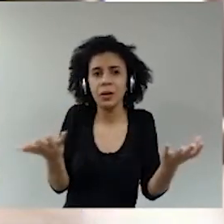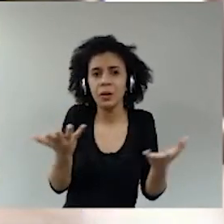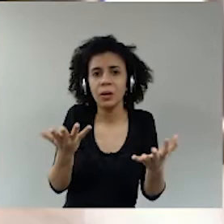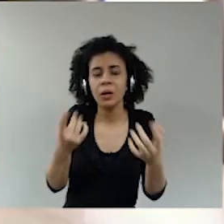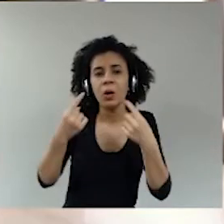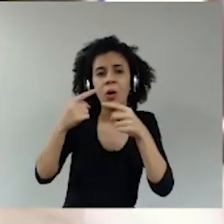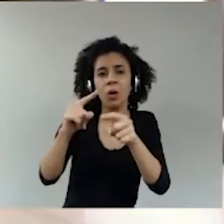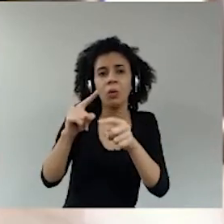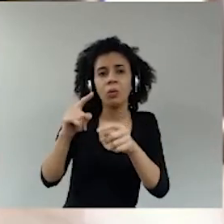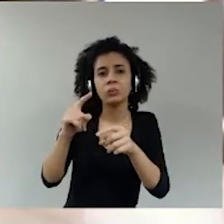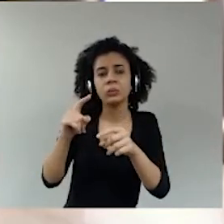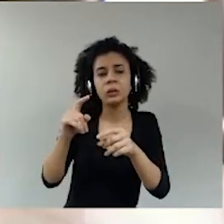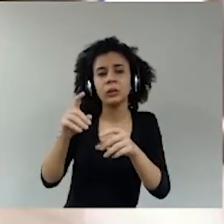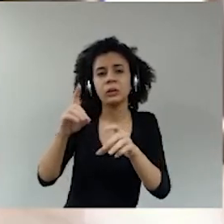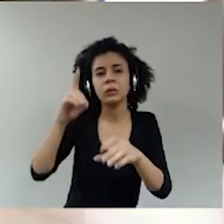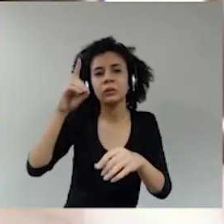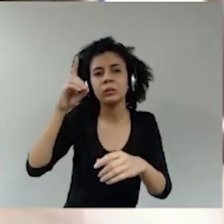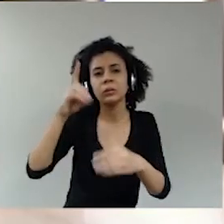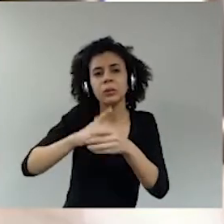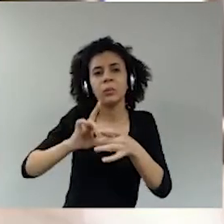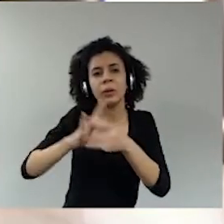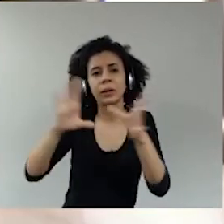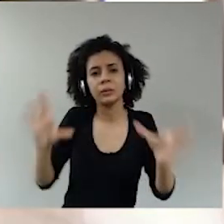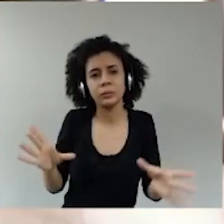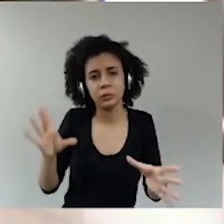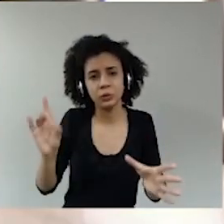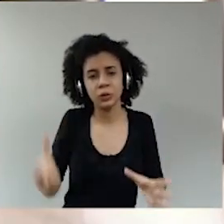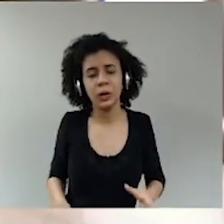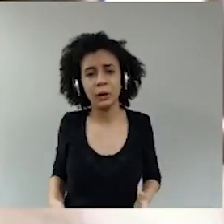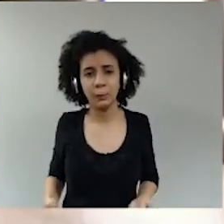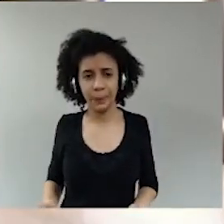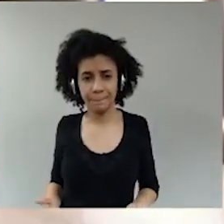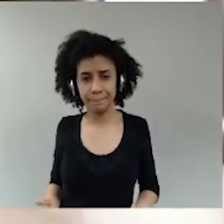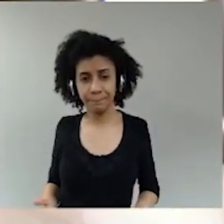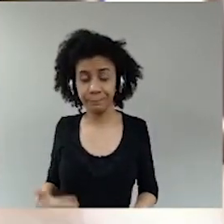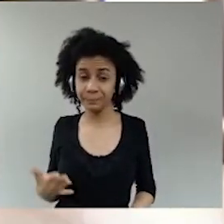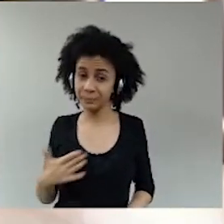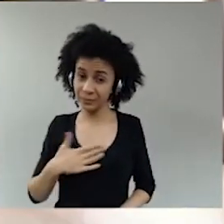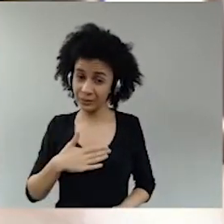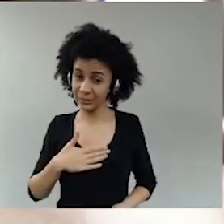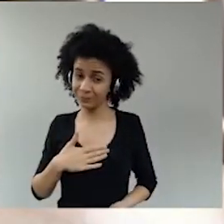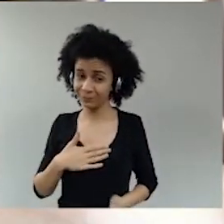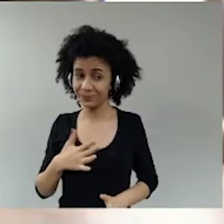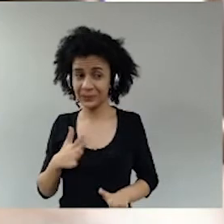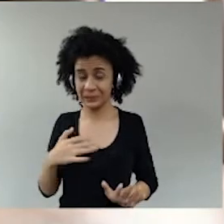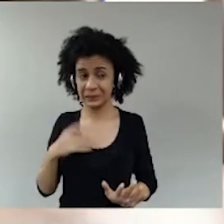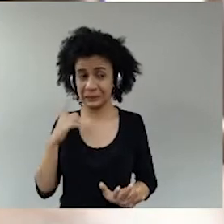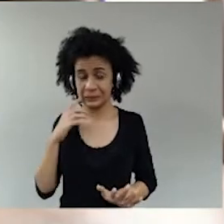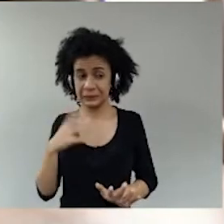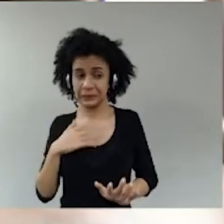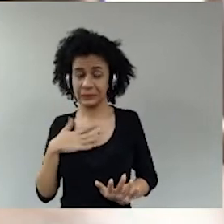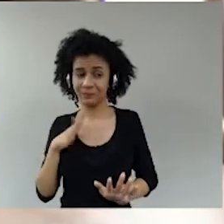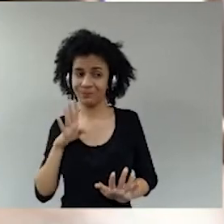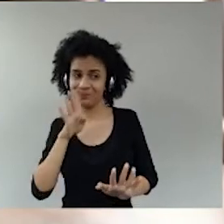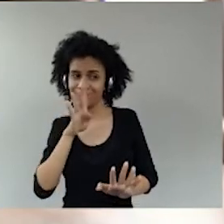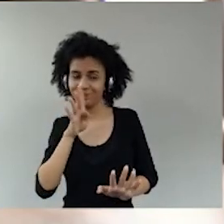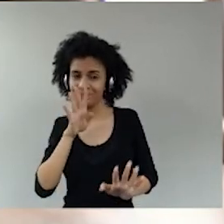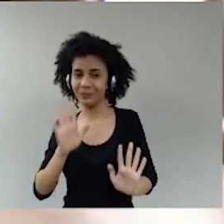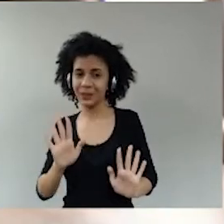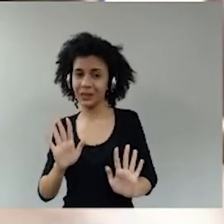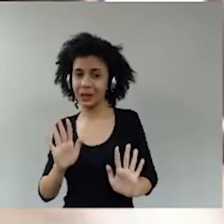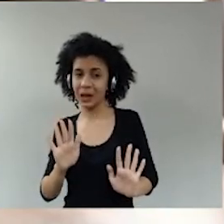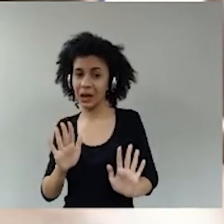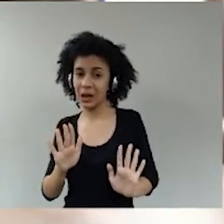Direito. Porém, e eu tenho um pé atrás quanto a isso,